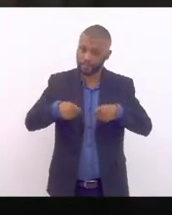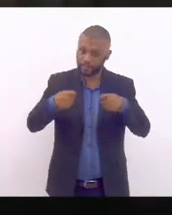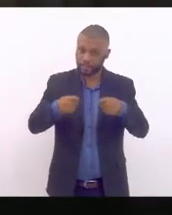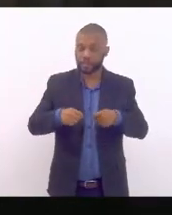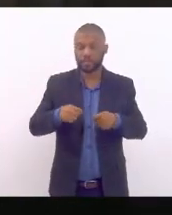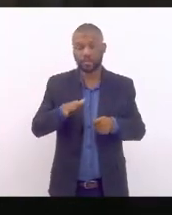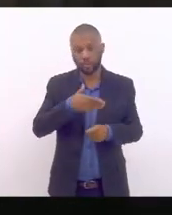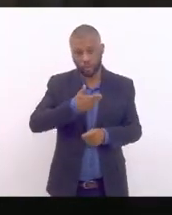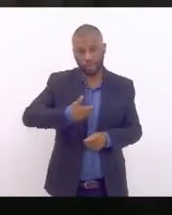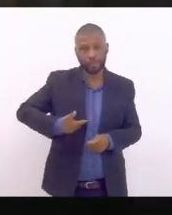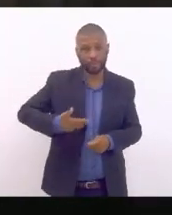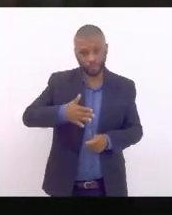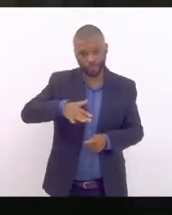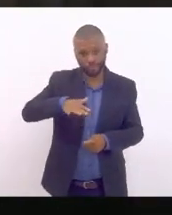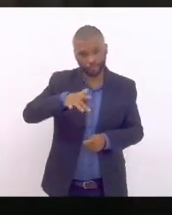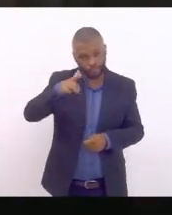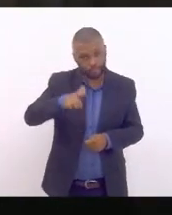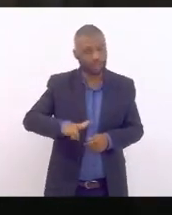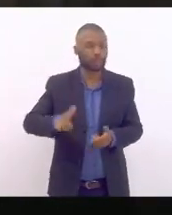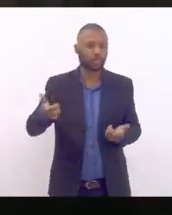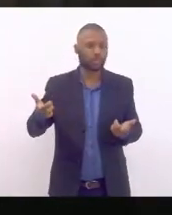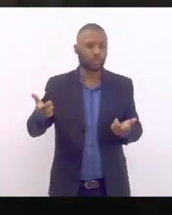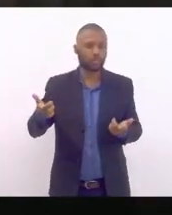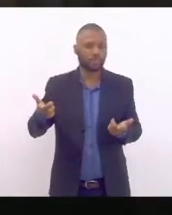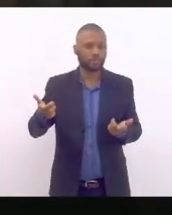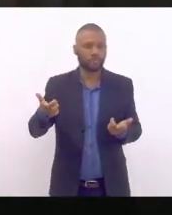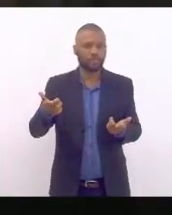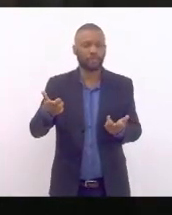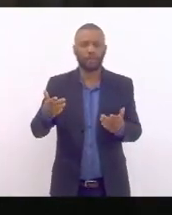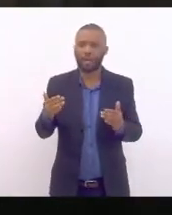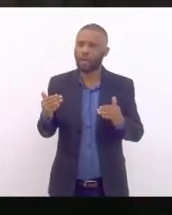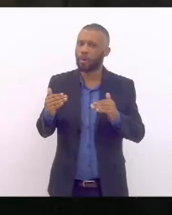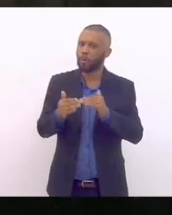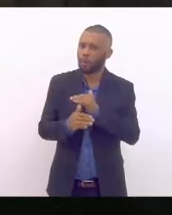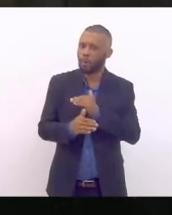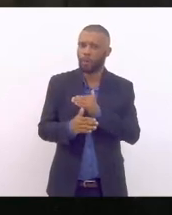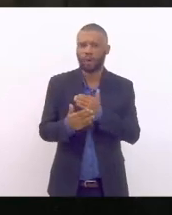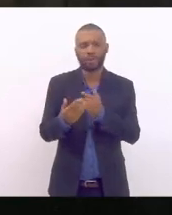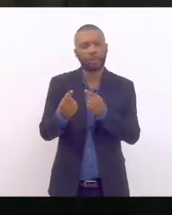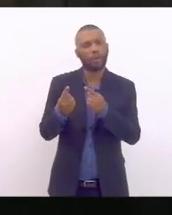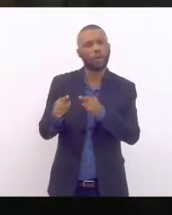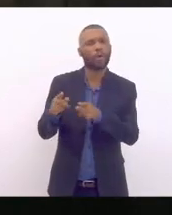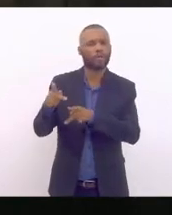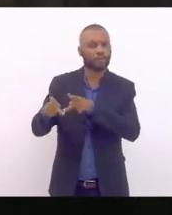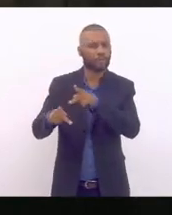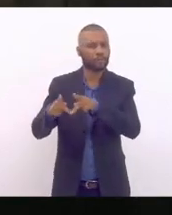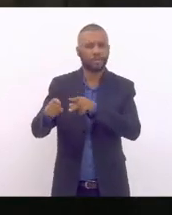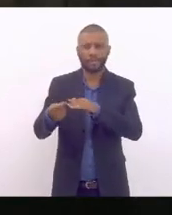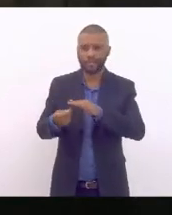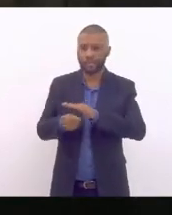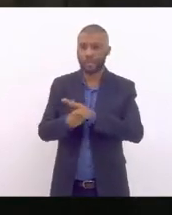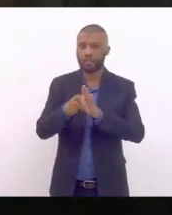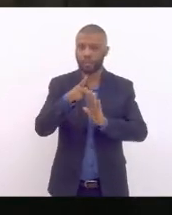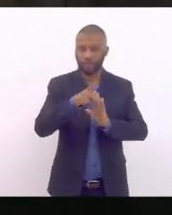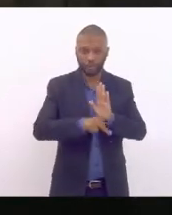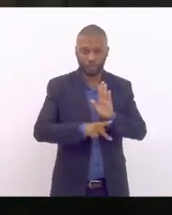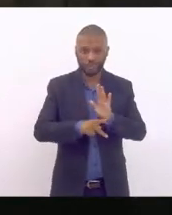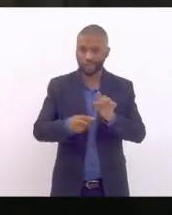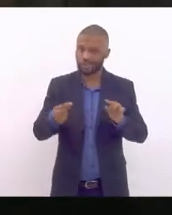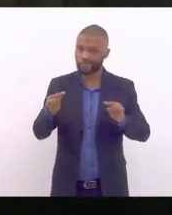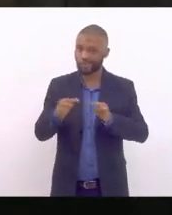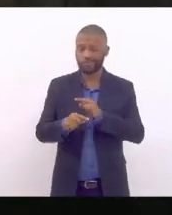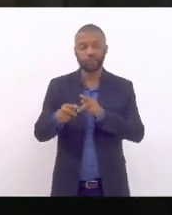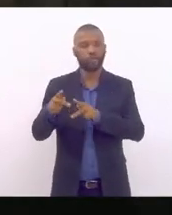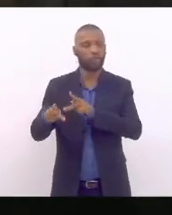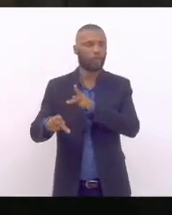governo mais uma vez se contra nossa população investir num projeto que não é um projeto